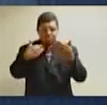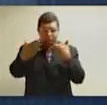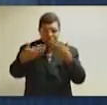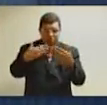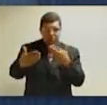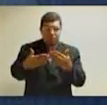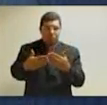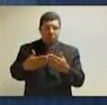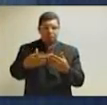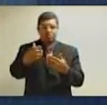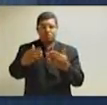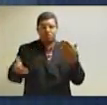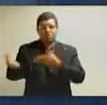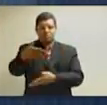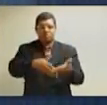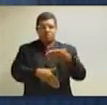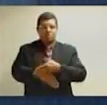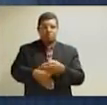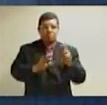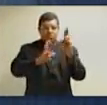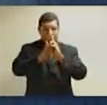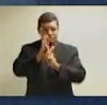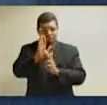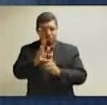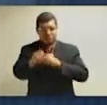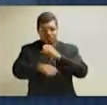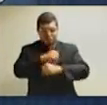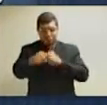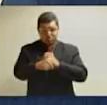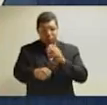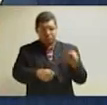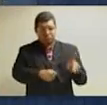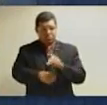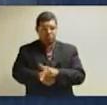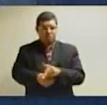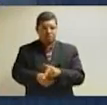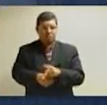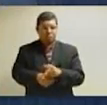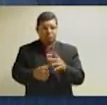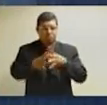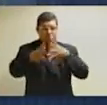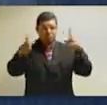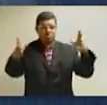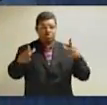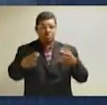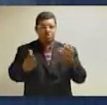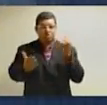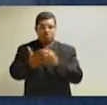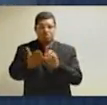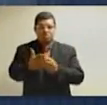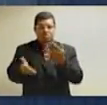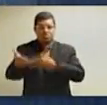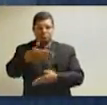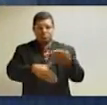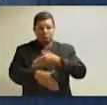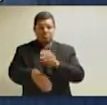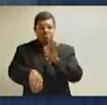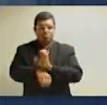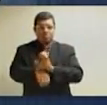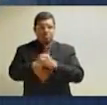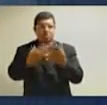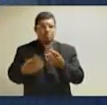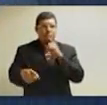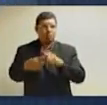discussão de vincular o reajuste anual dos professores ao crescimento da receita corrente líquida do